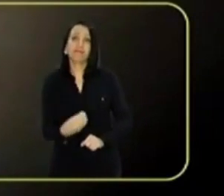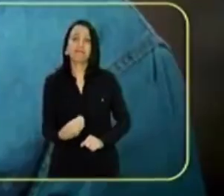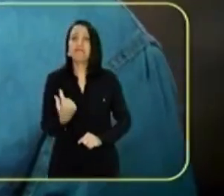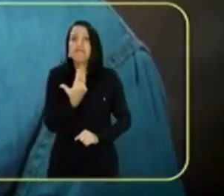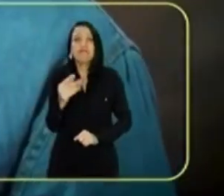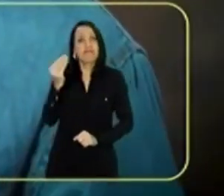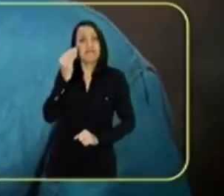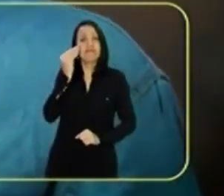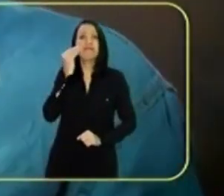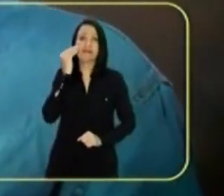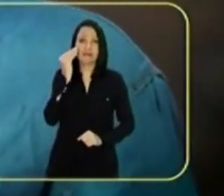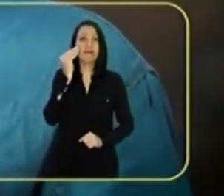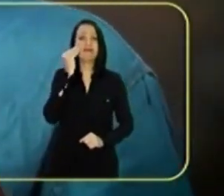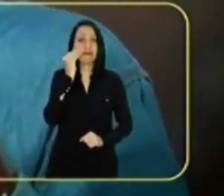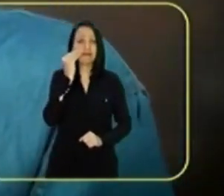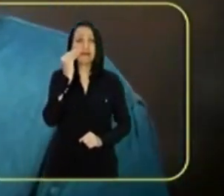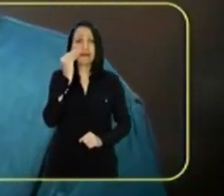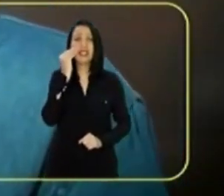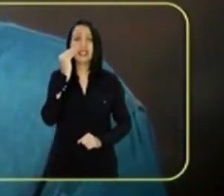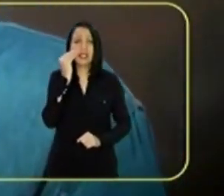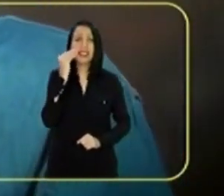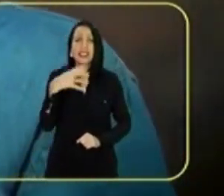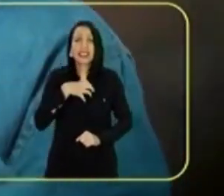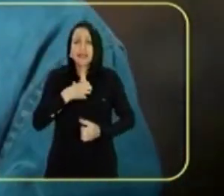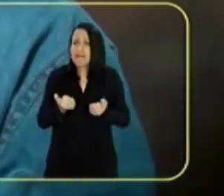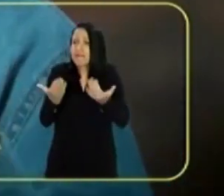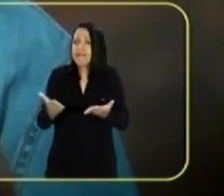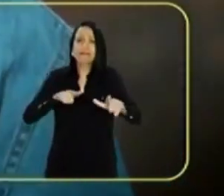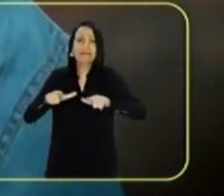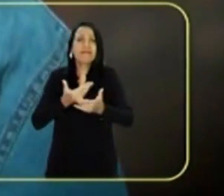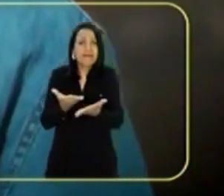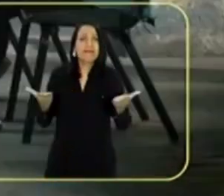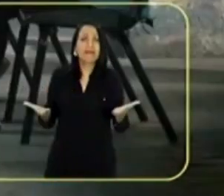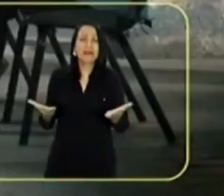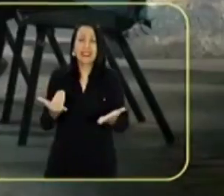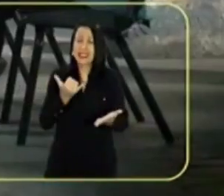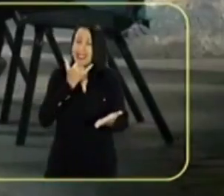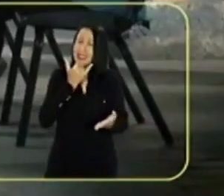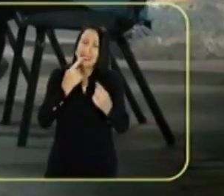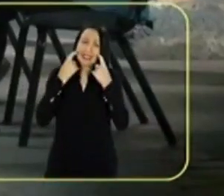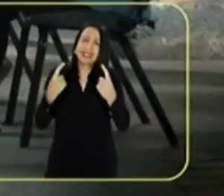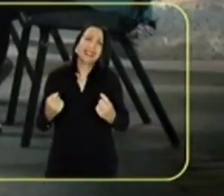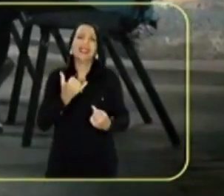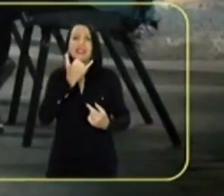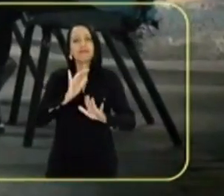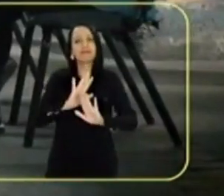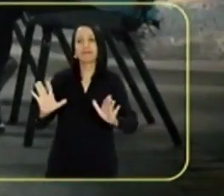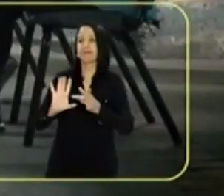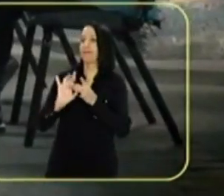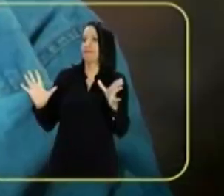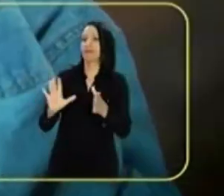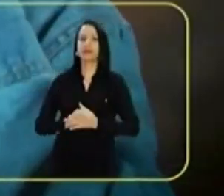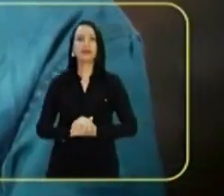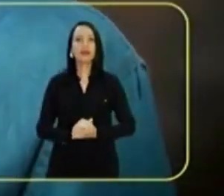oportunidade de poder dar um trabalho para ele. Desculpa, gente. Fica à vontade. De